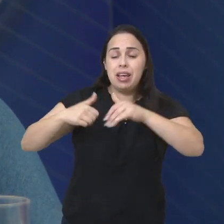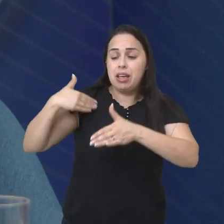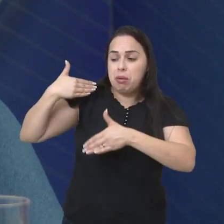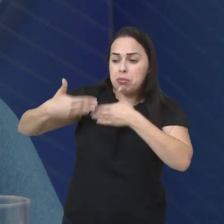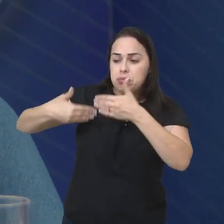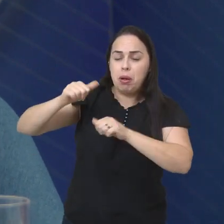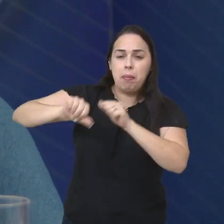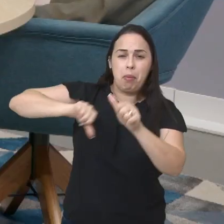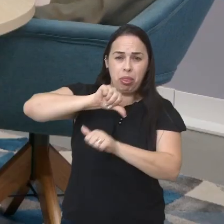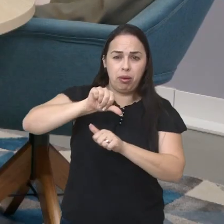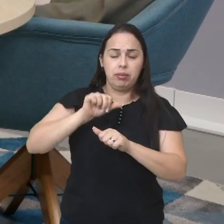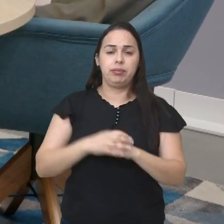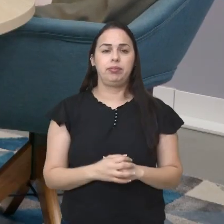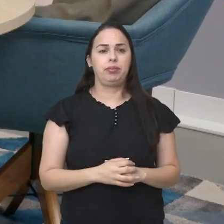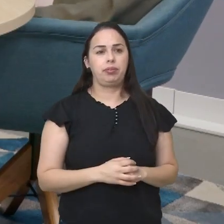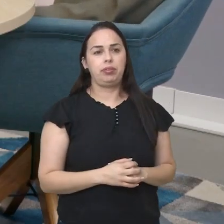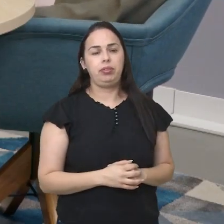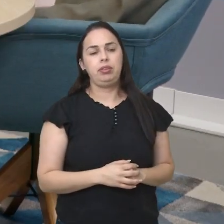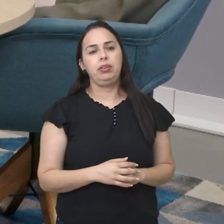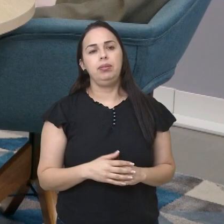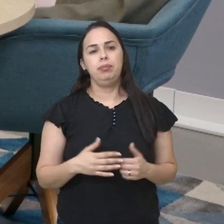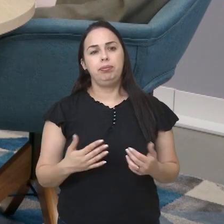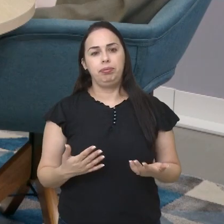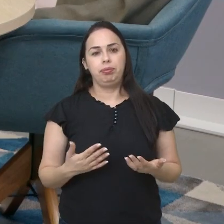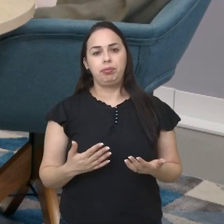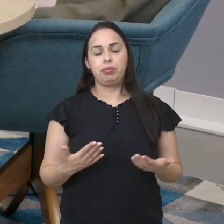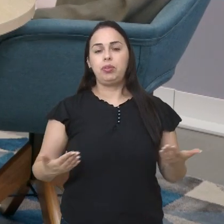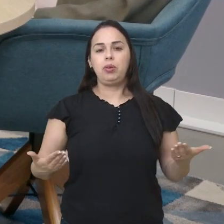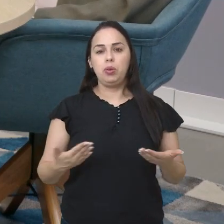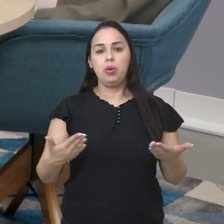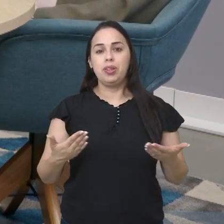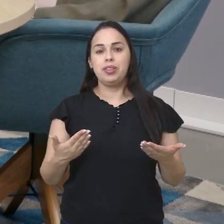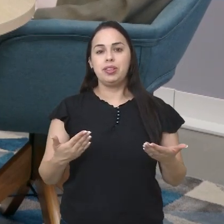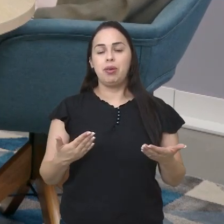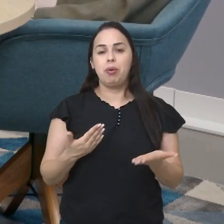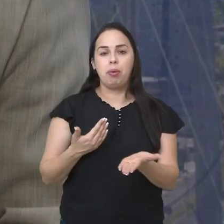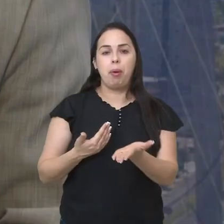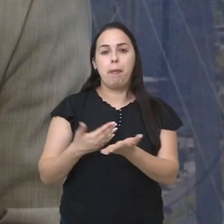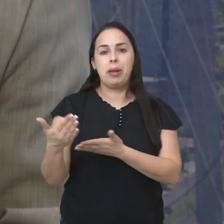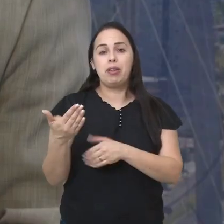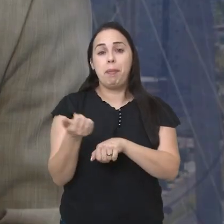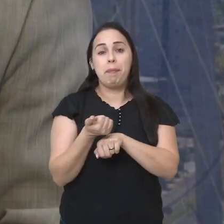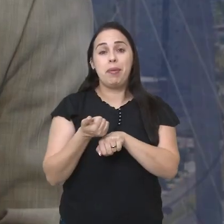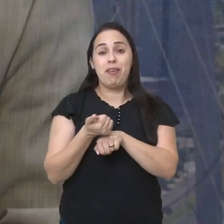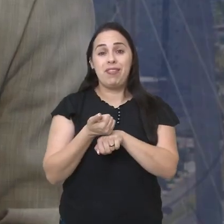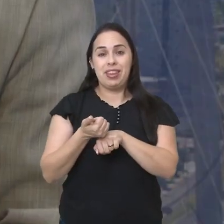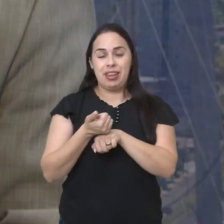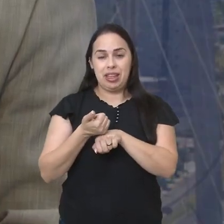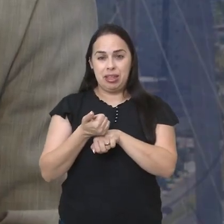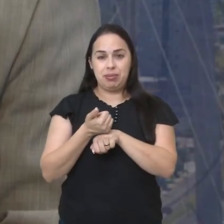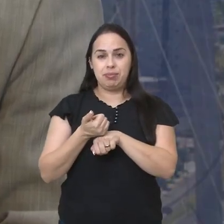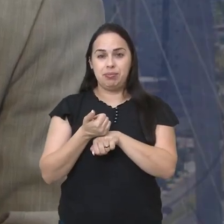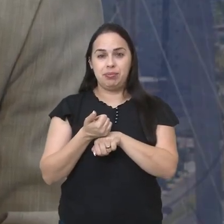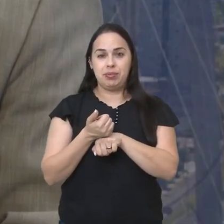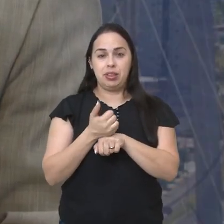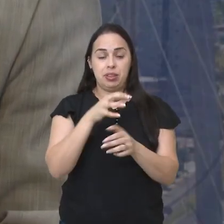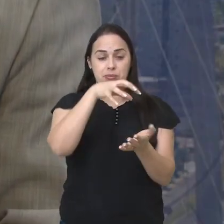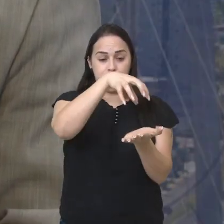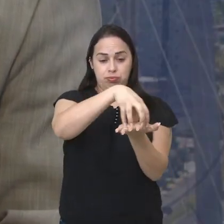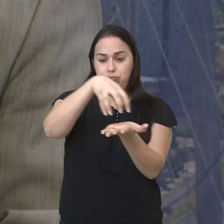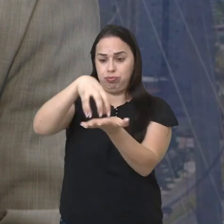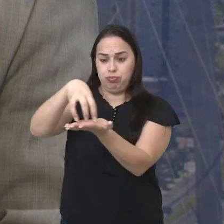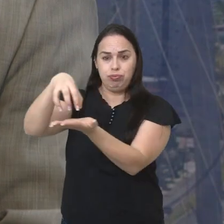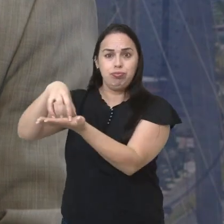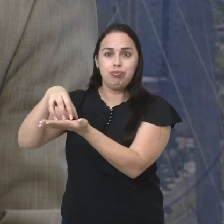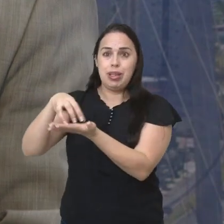anos? Eu acho que está havendo uma profissionalização. Hoje a gente tem muitas entidades sérias.